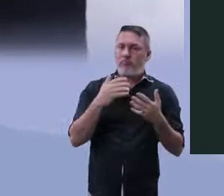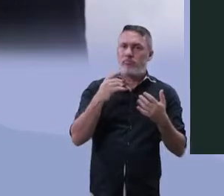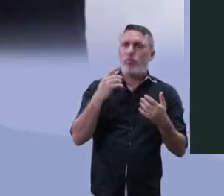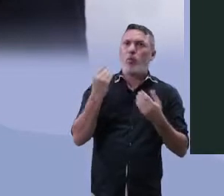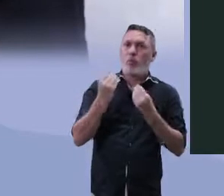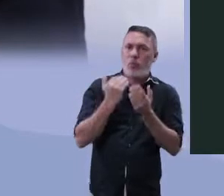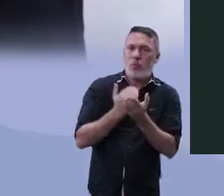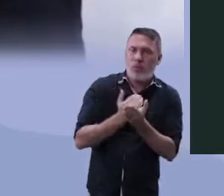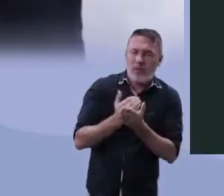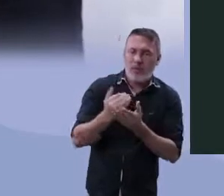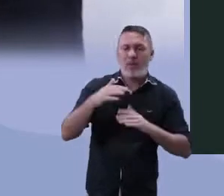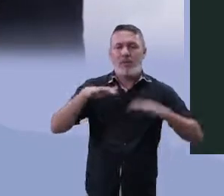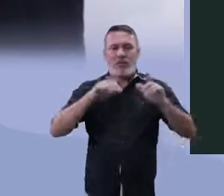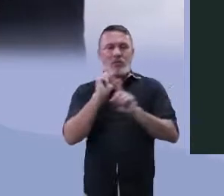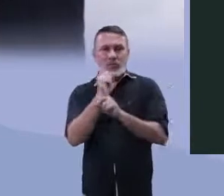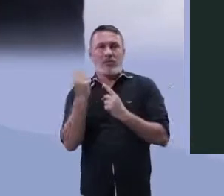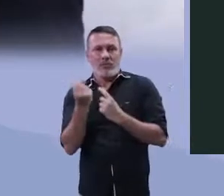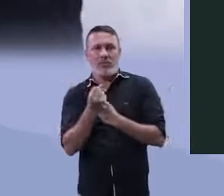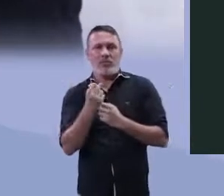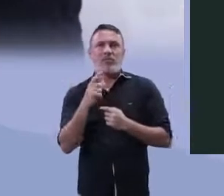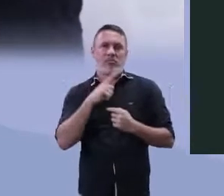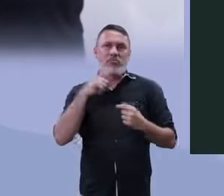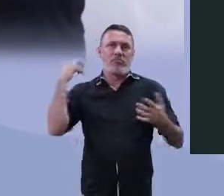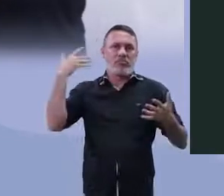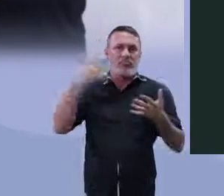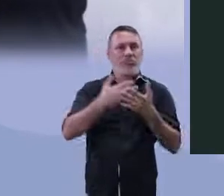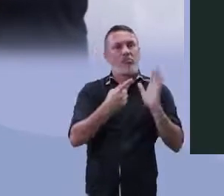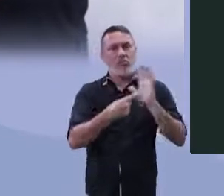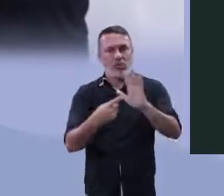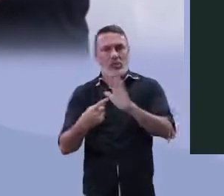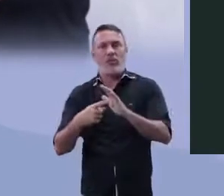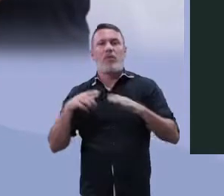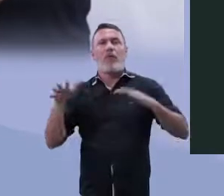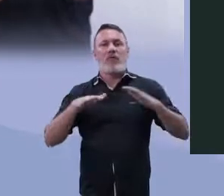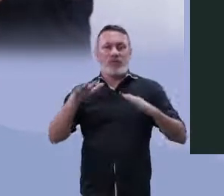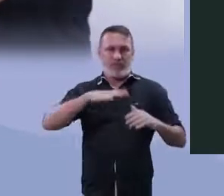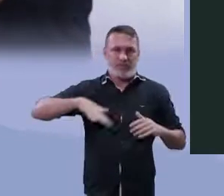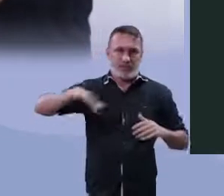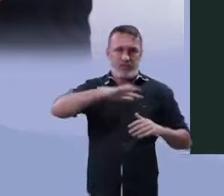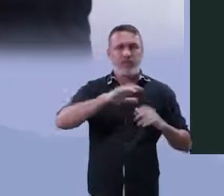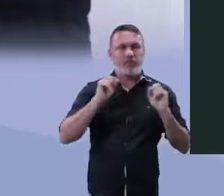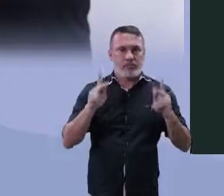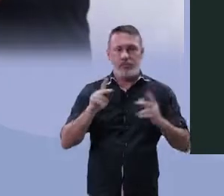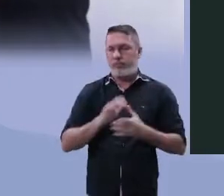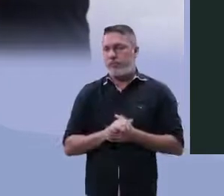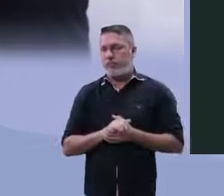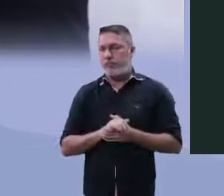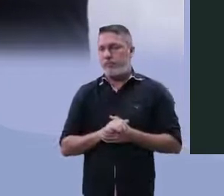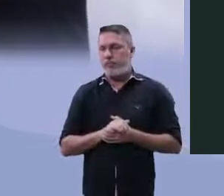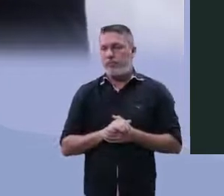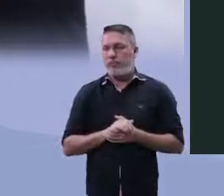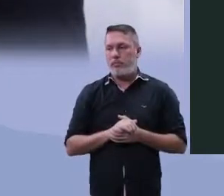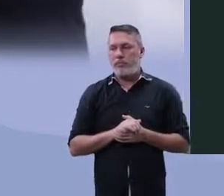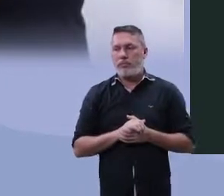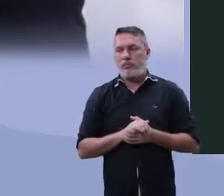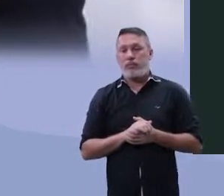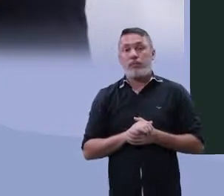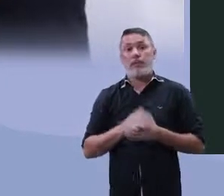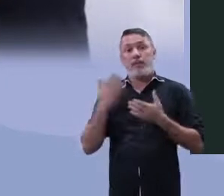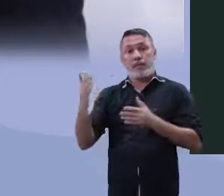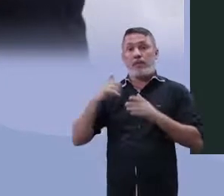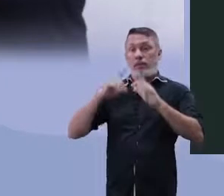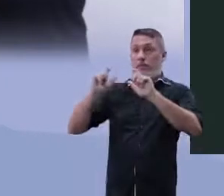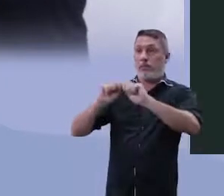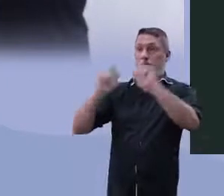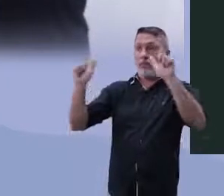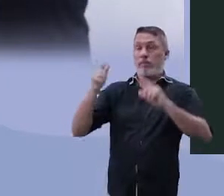início, os primórdios dos movimentos sociais, então estou trazendo inicialmente, óbvio, o movimento operário. Né? Aí uma cena de uma cidade, uma